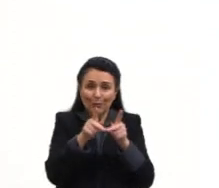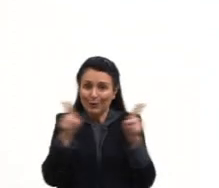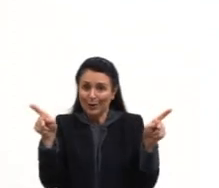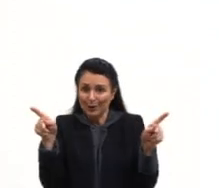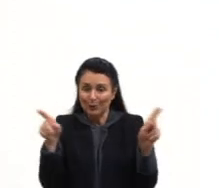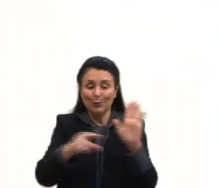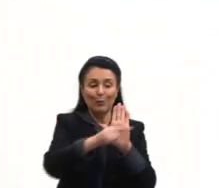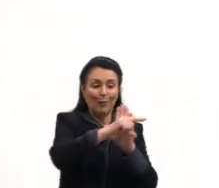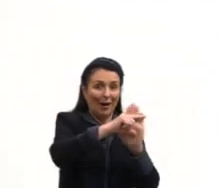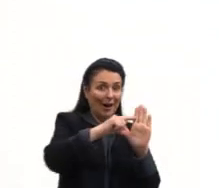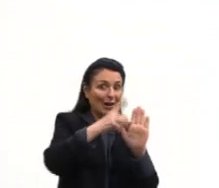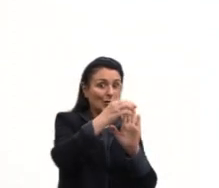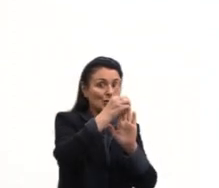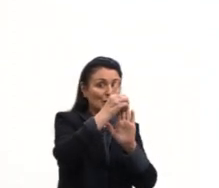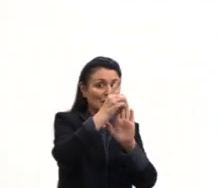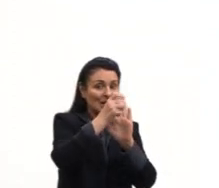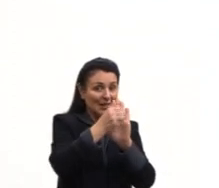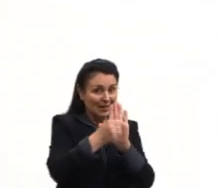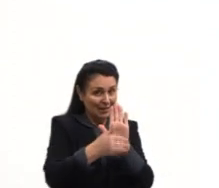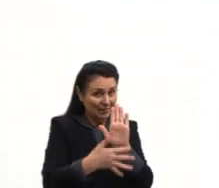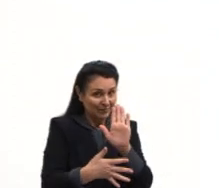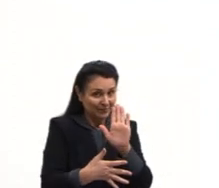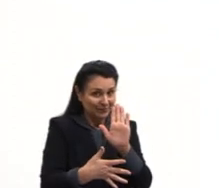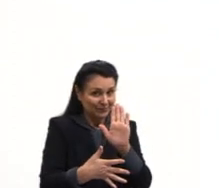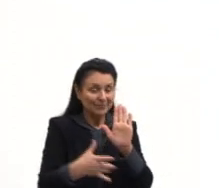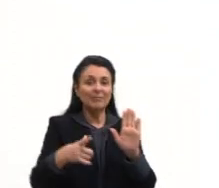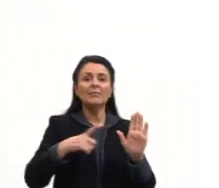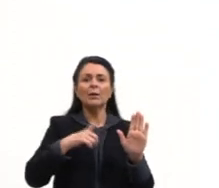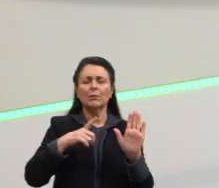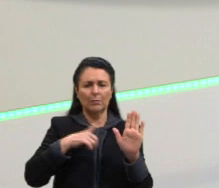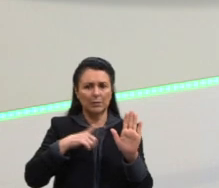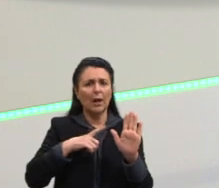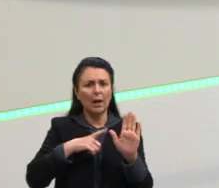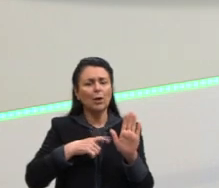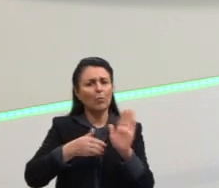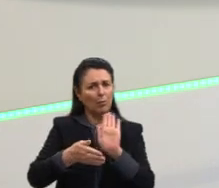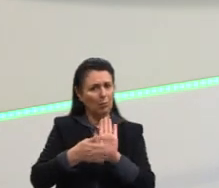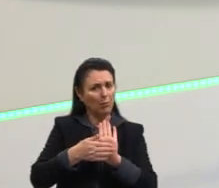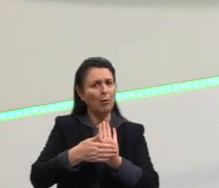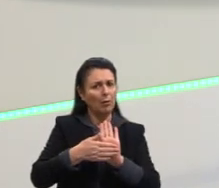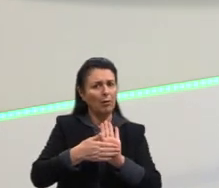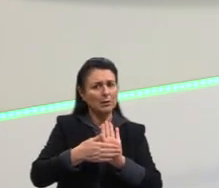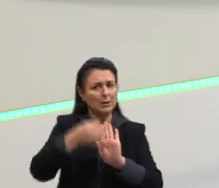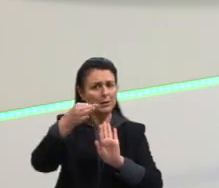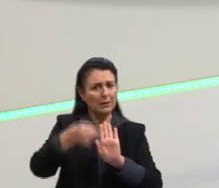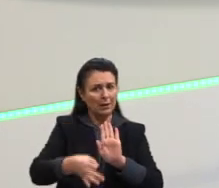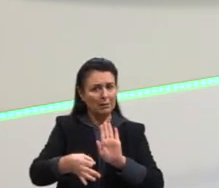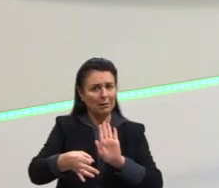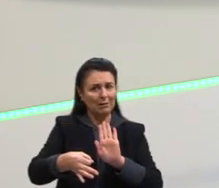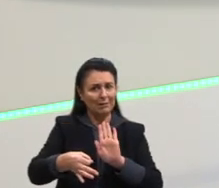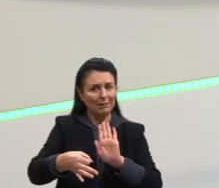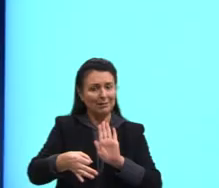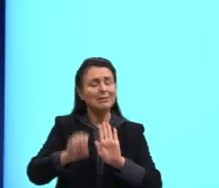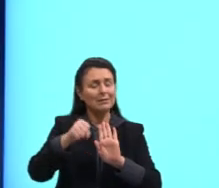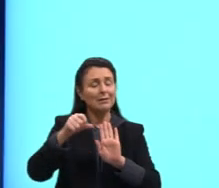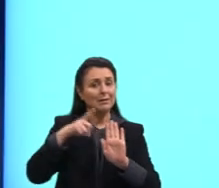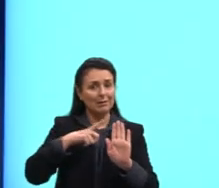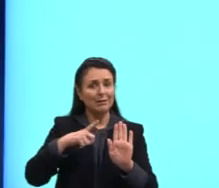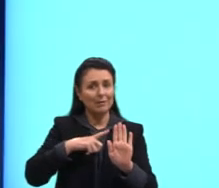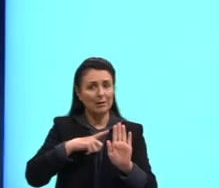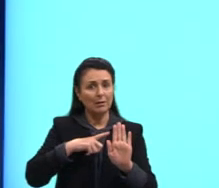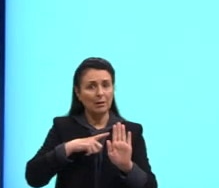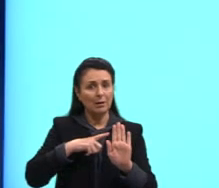Então existe um propósito para essa parecer nesse sentido existir aqui